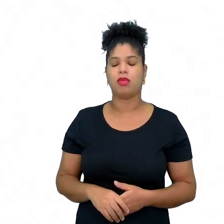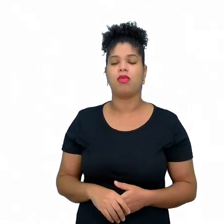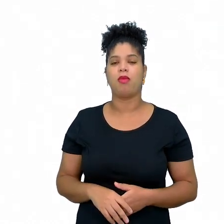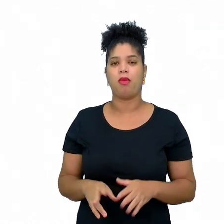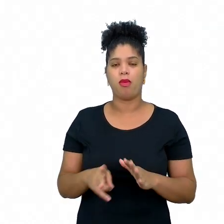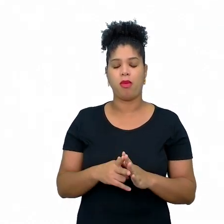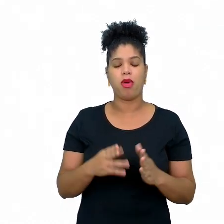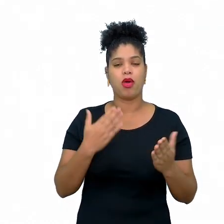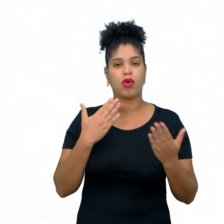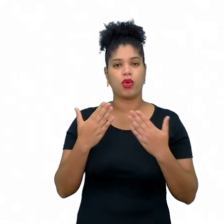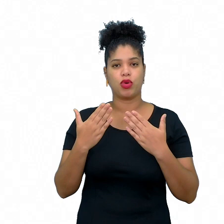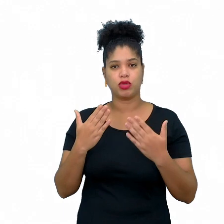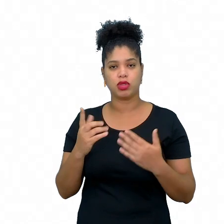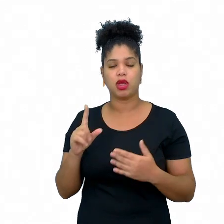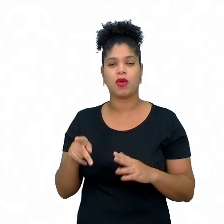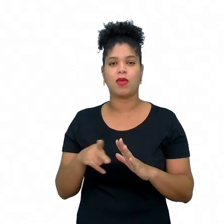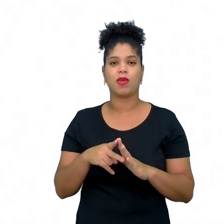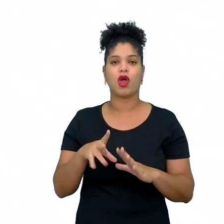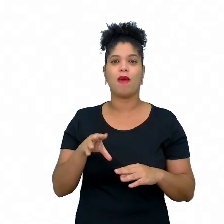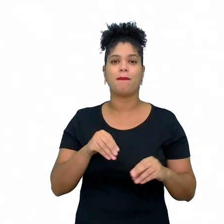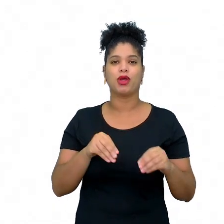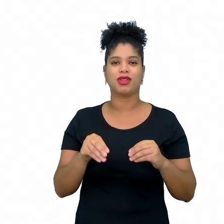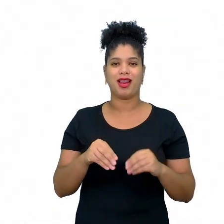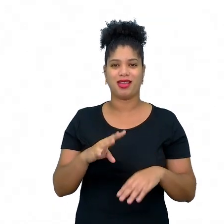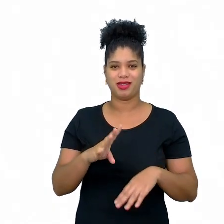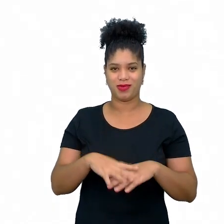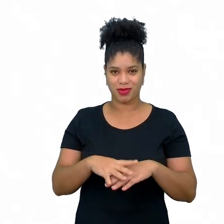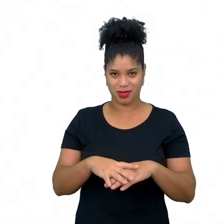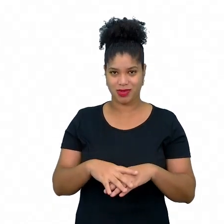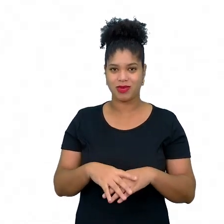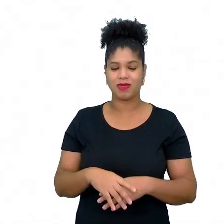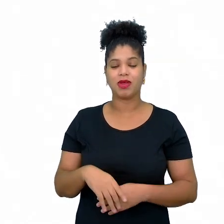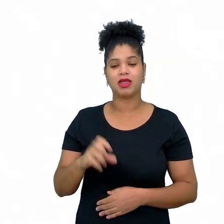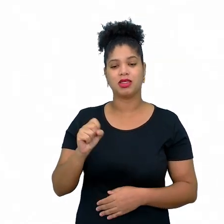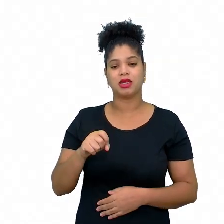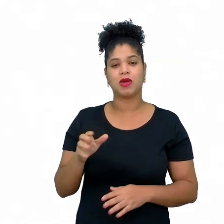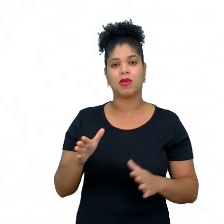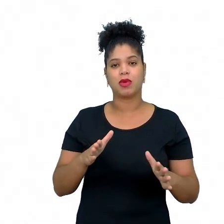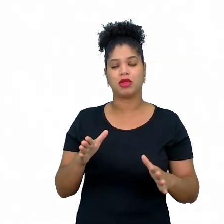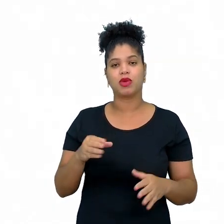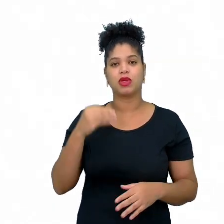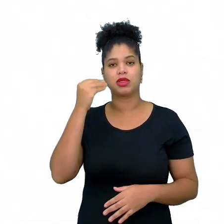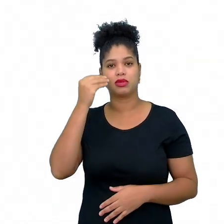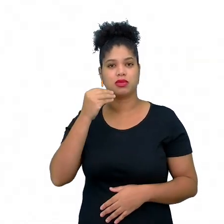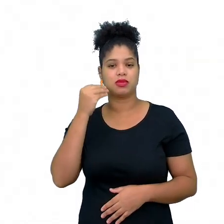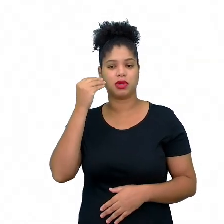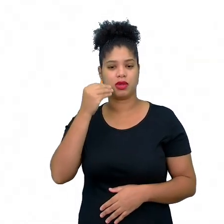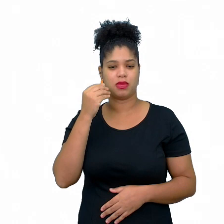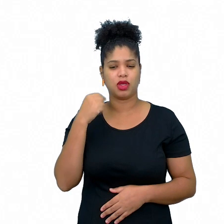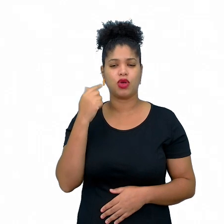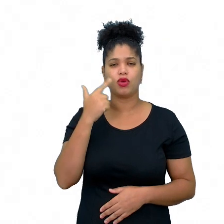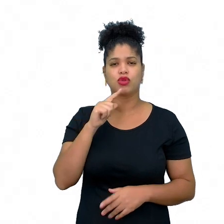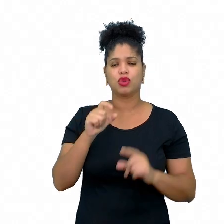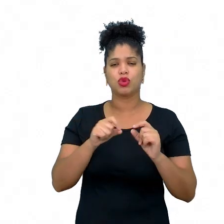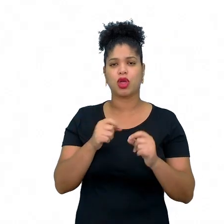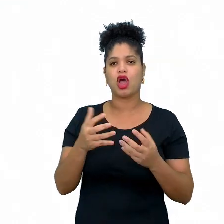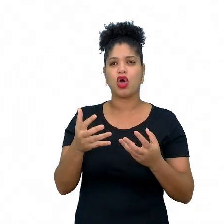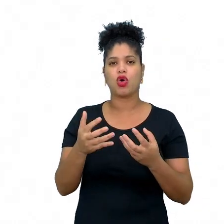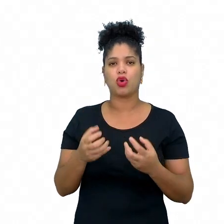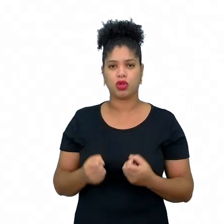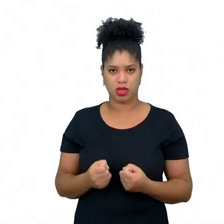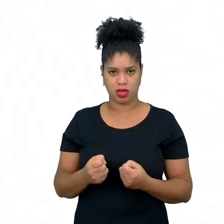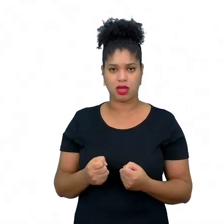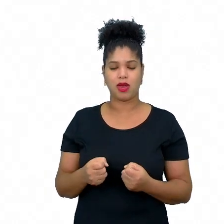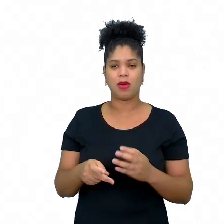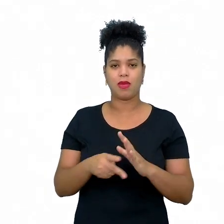discussão envolvendo aqui a modelagem matemática. Quando eu estou já nessa fase de experimentação, o que eu consigo colher mediante